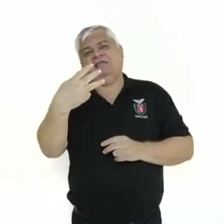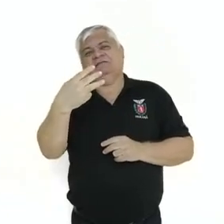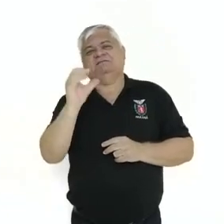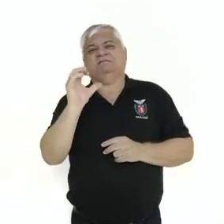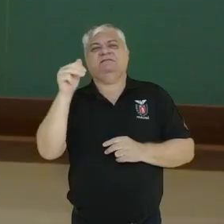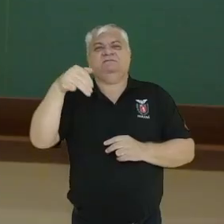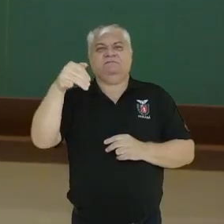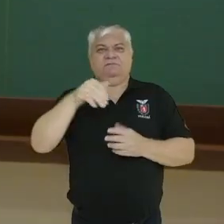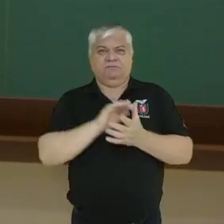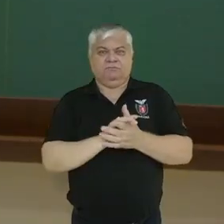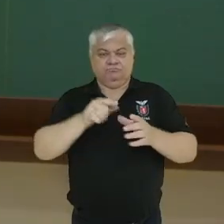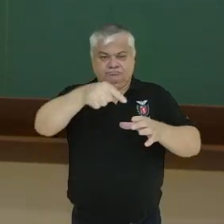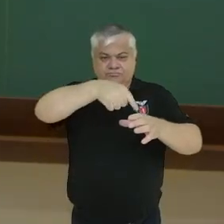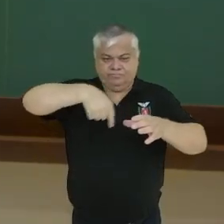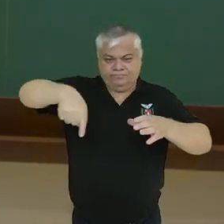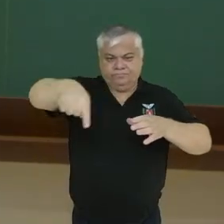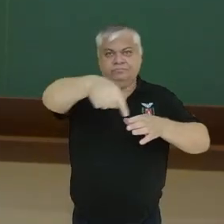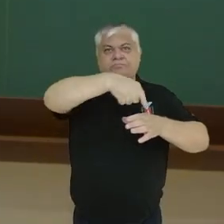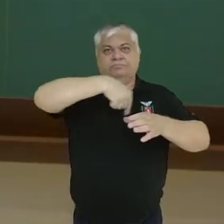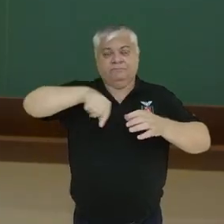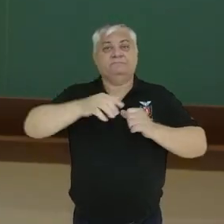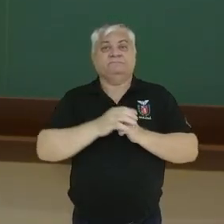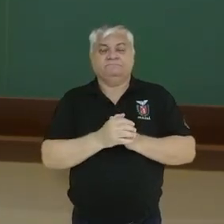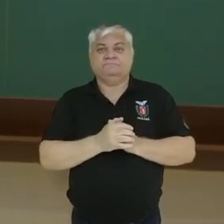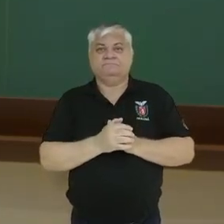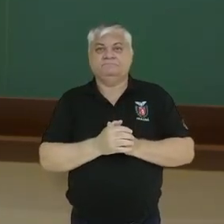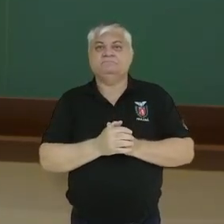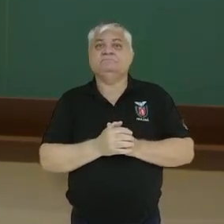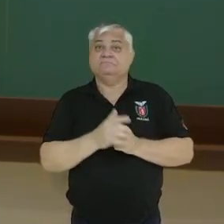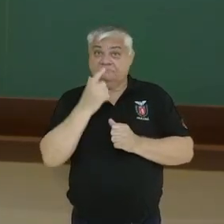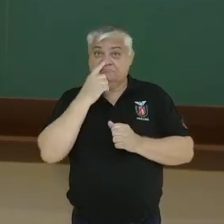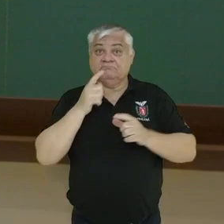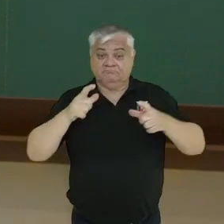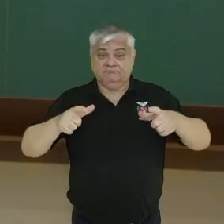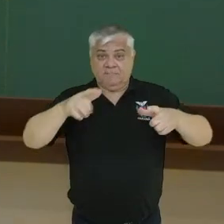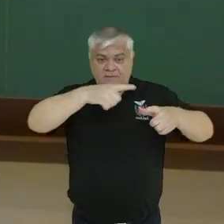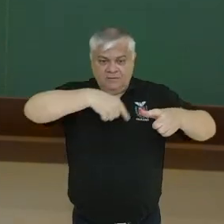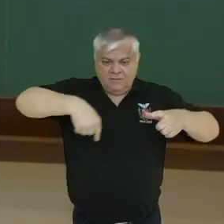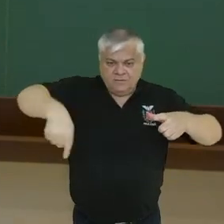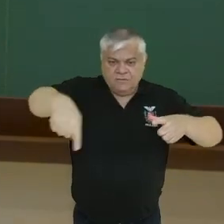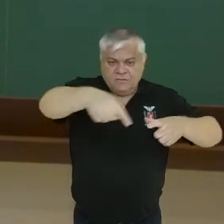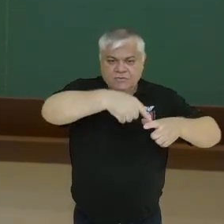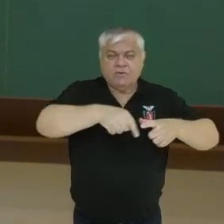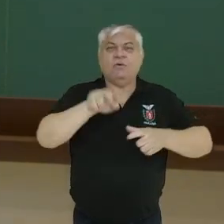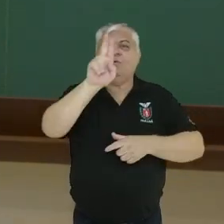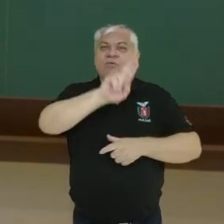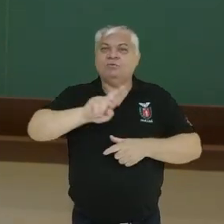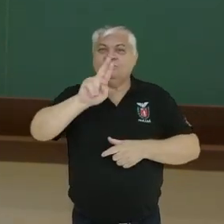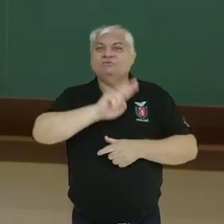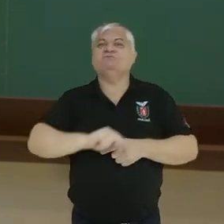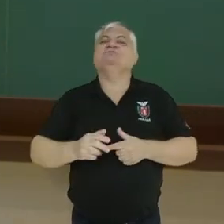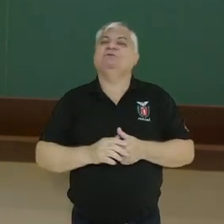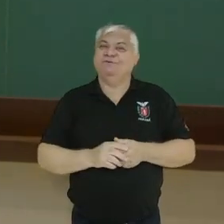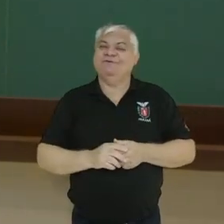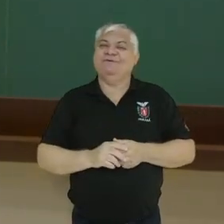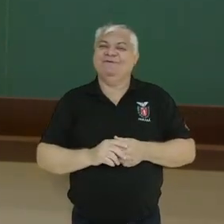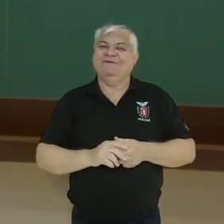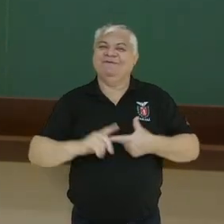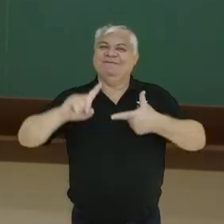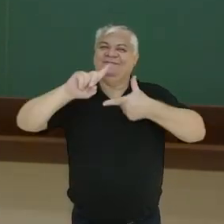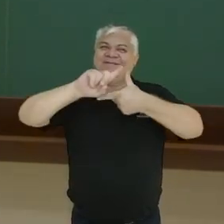83,23 centímetros. Então, veja, numa situação de mesa circular, a gente acabou utilizando o triângulo